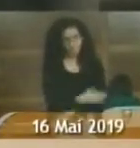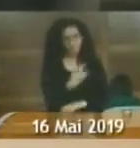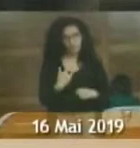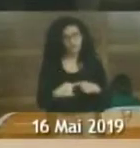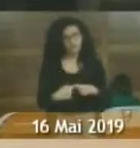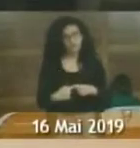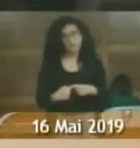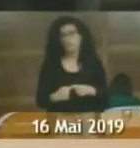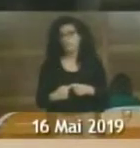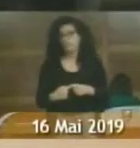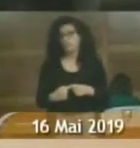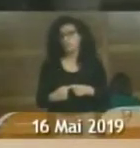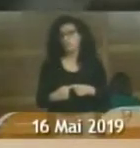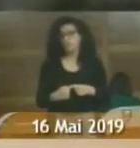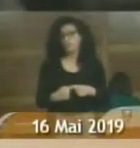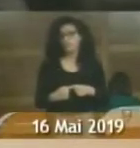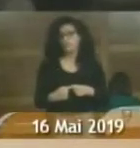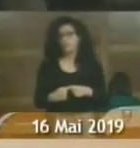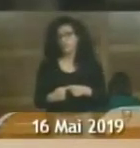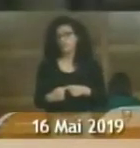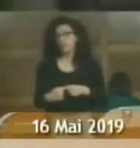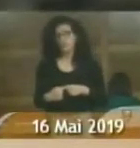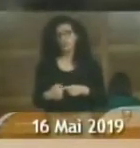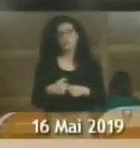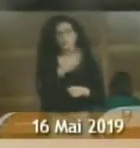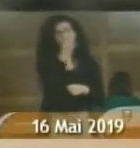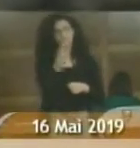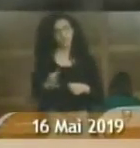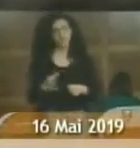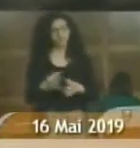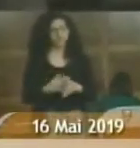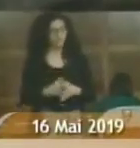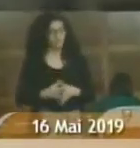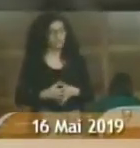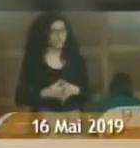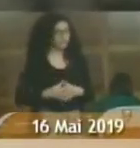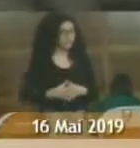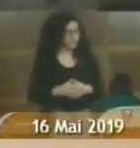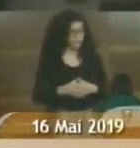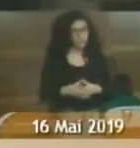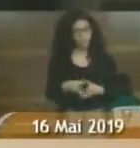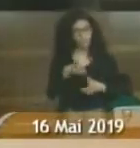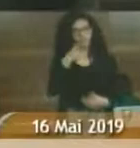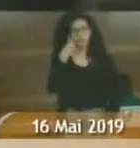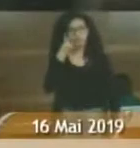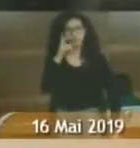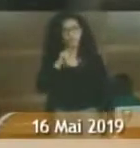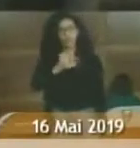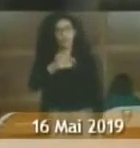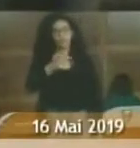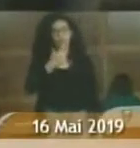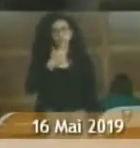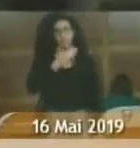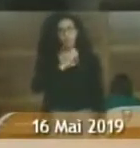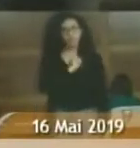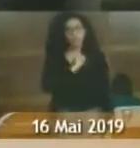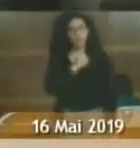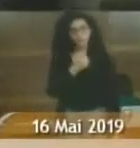Conceição Reis, em frente ao supermercado Tatais, no bairro Frade. Matérias do vereador Elinho do Sindicato. Indicação